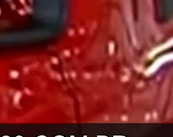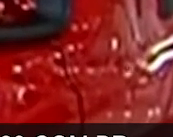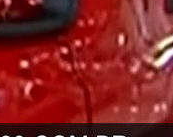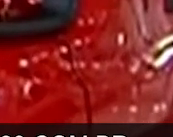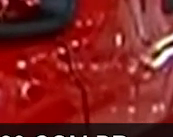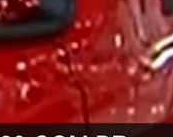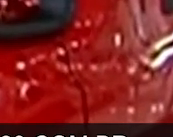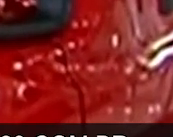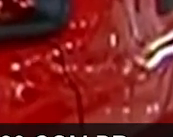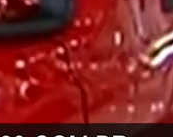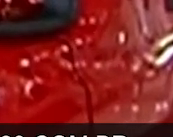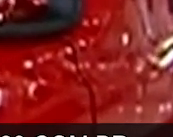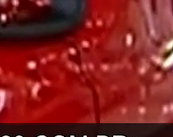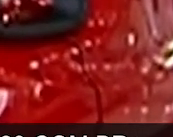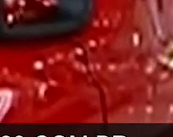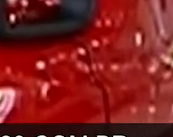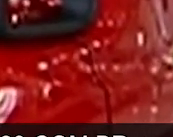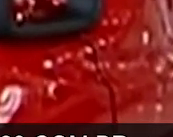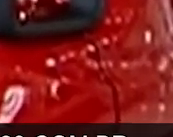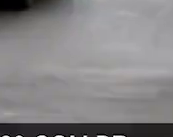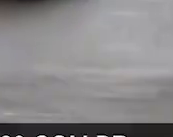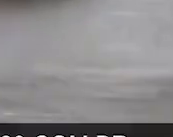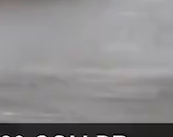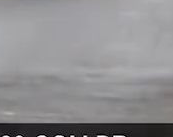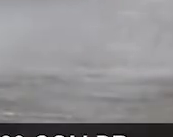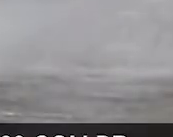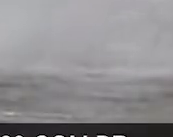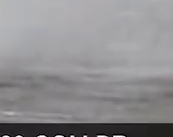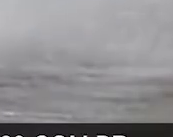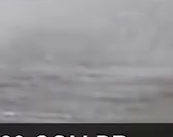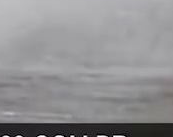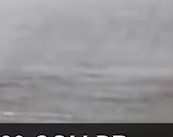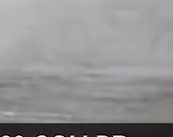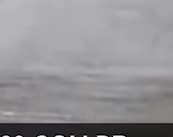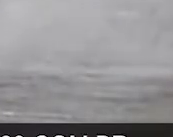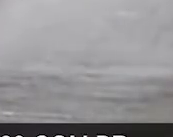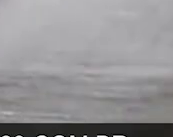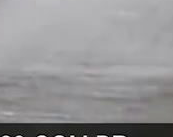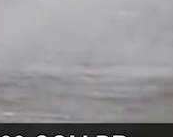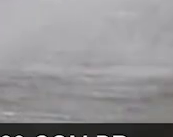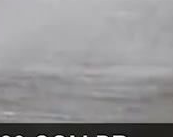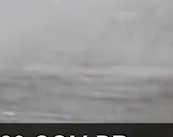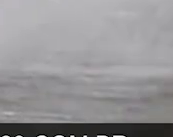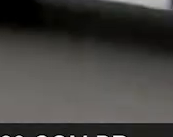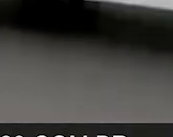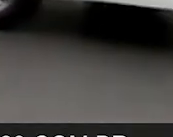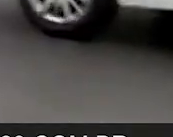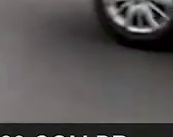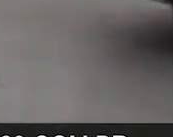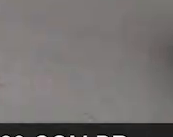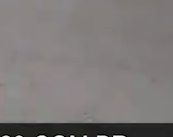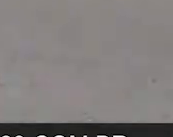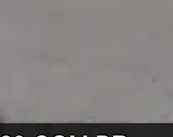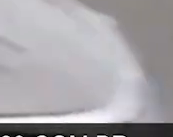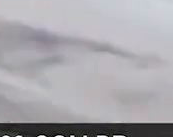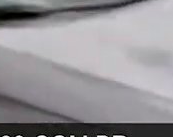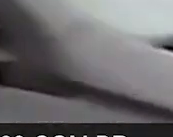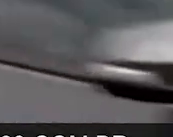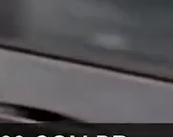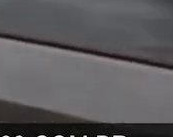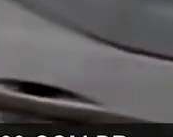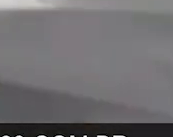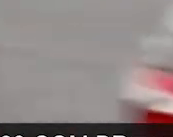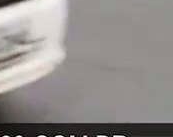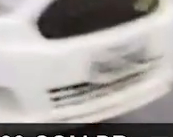produção, inclusive com a redução de impostos para tentar valorizar a venda desse tipo de veículo.